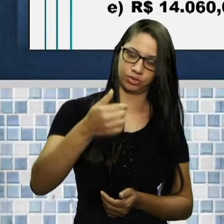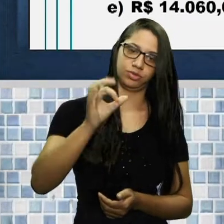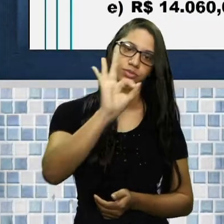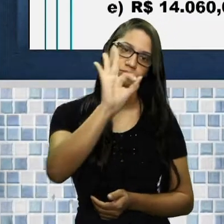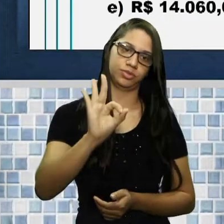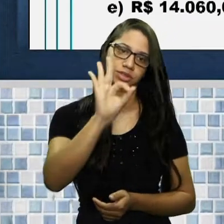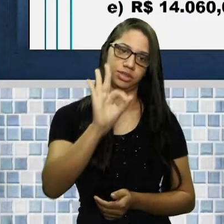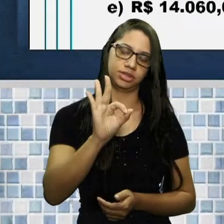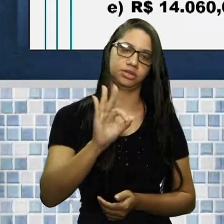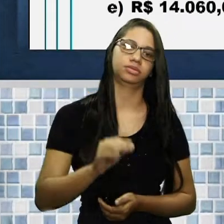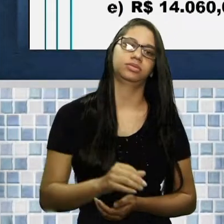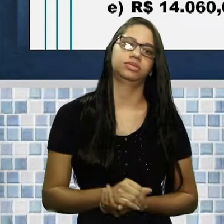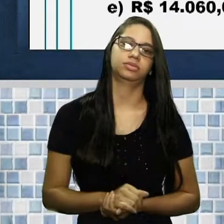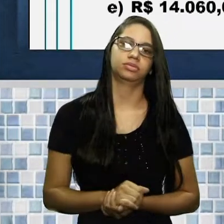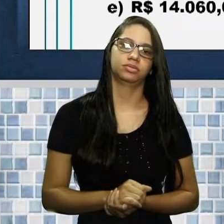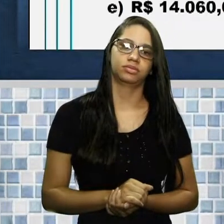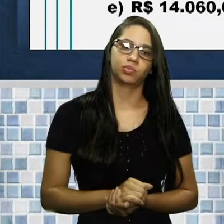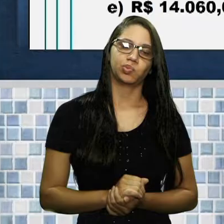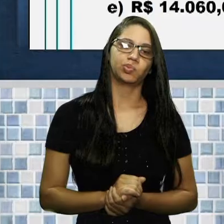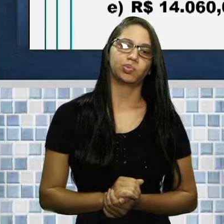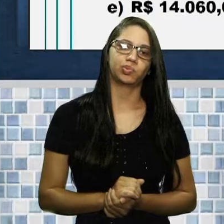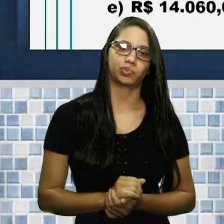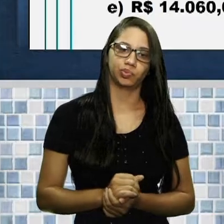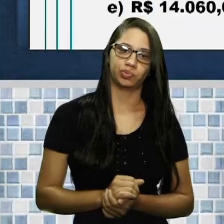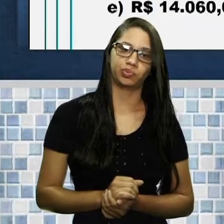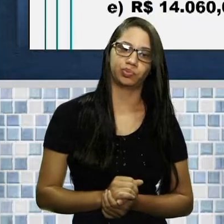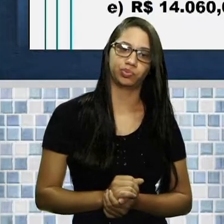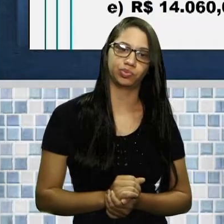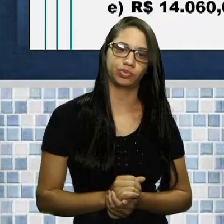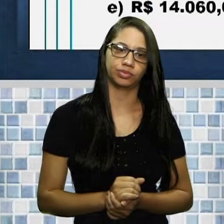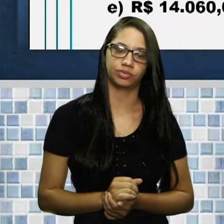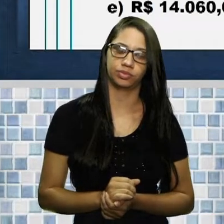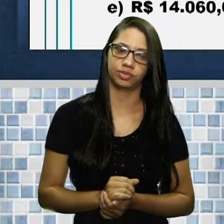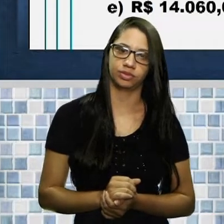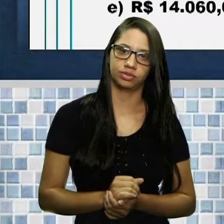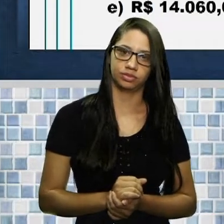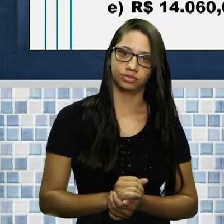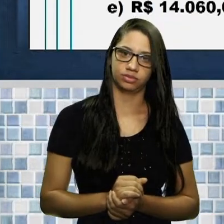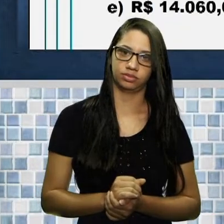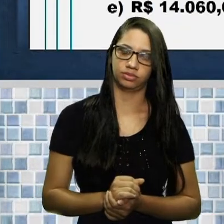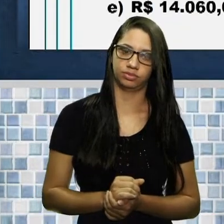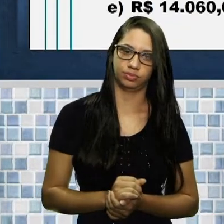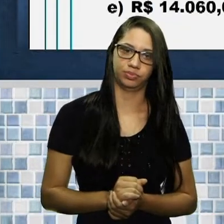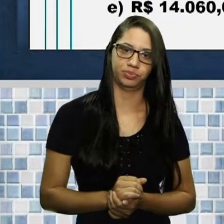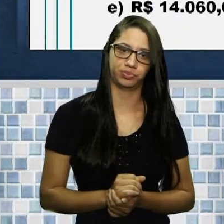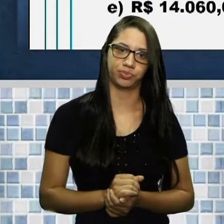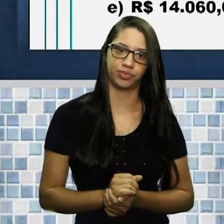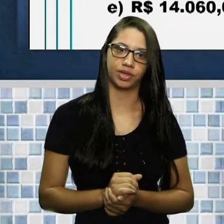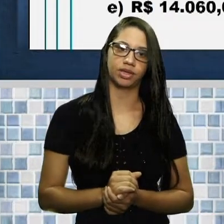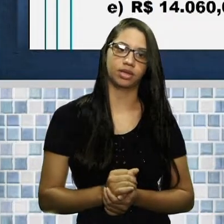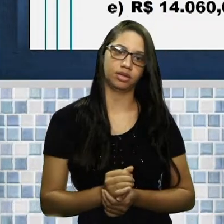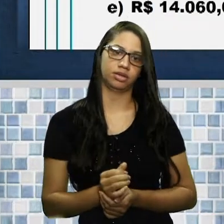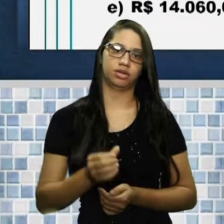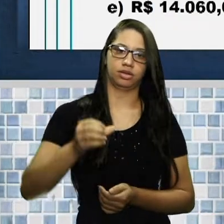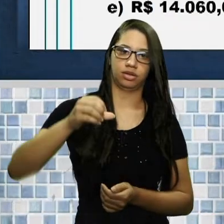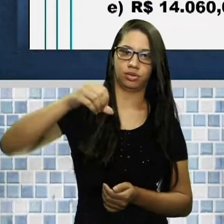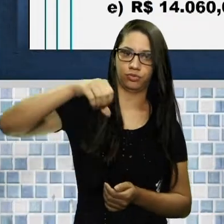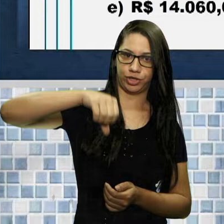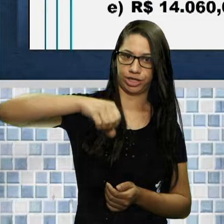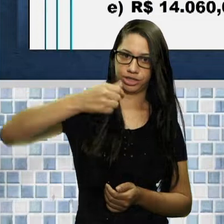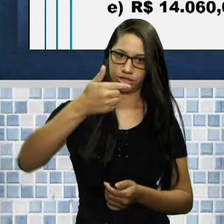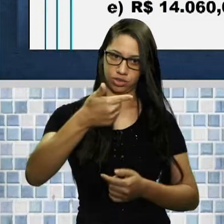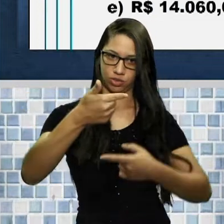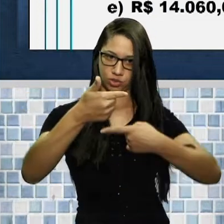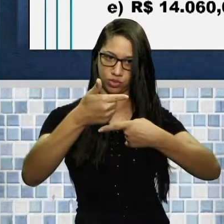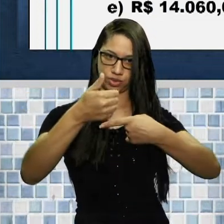92%. Podemos também escrever 92% em forma de razão centesimal. Então, temos ali